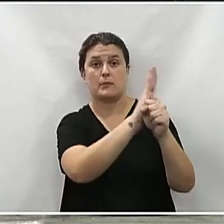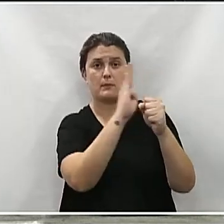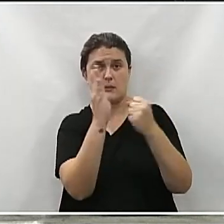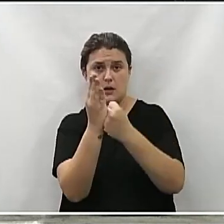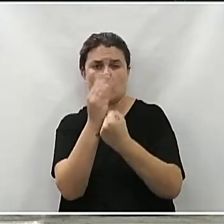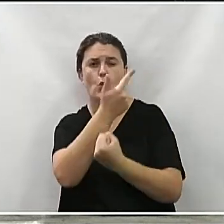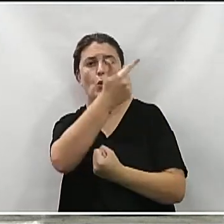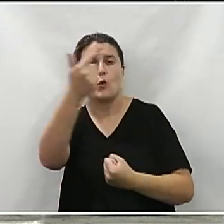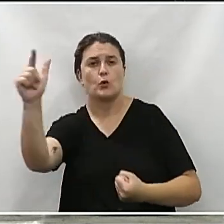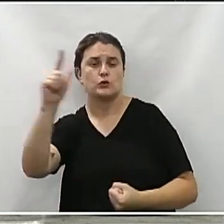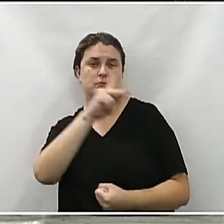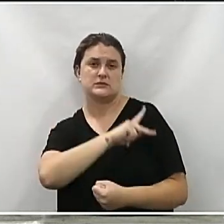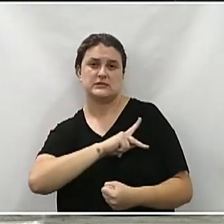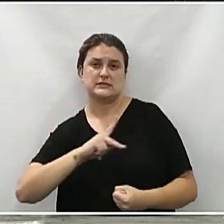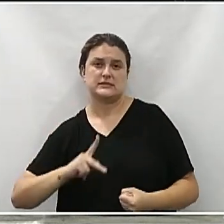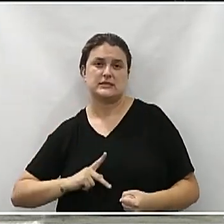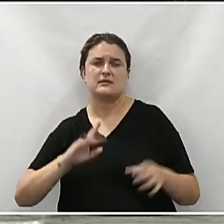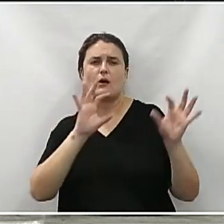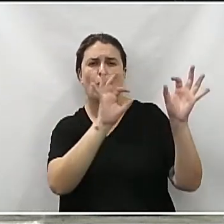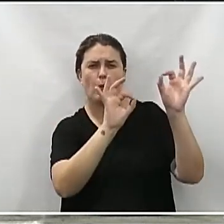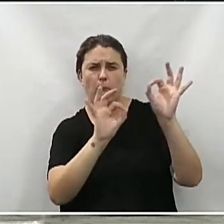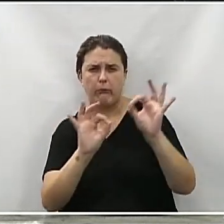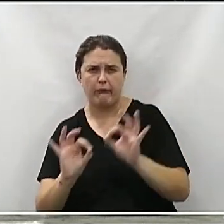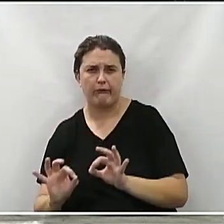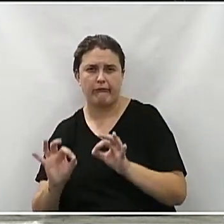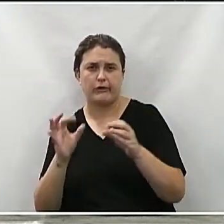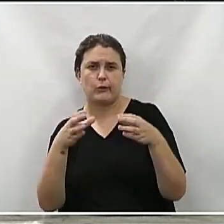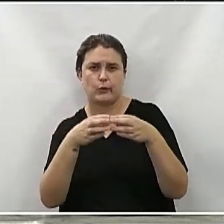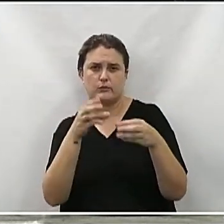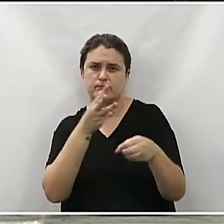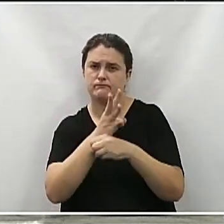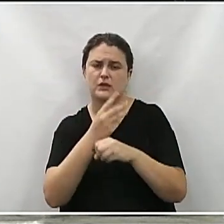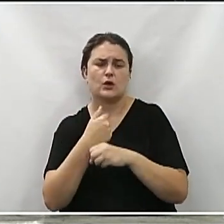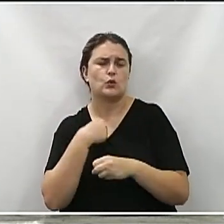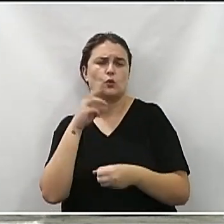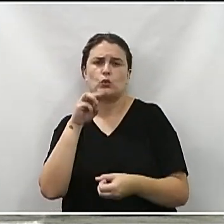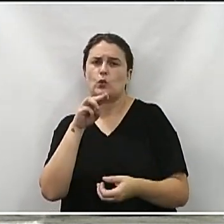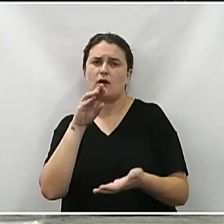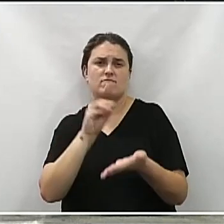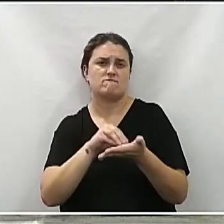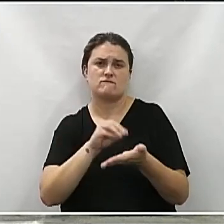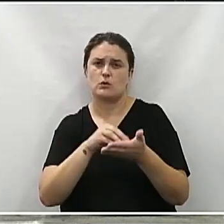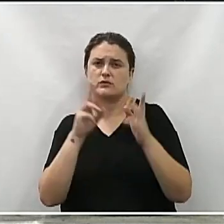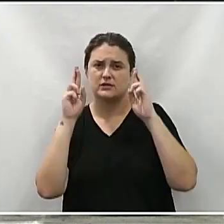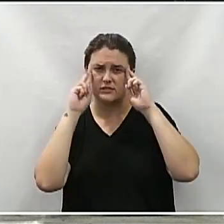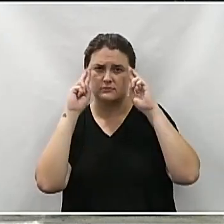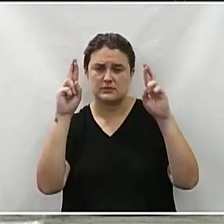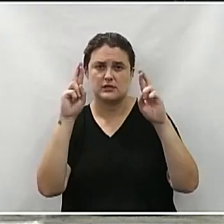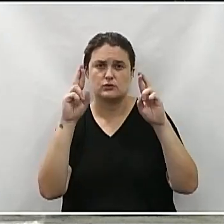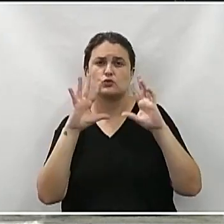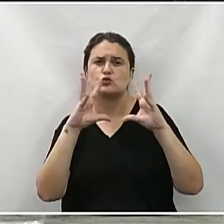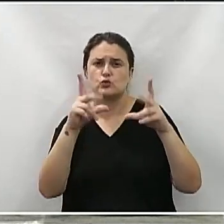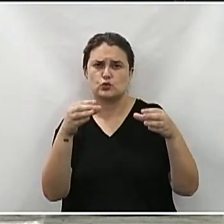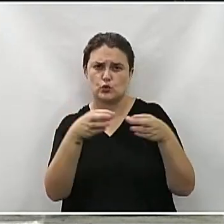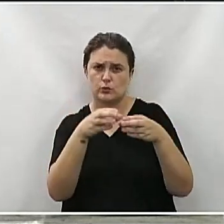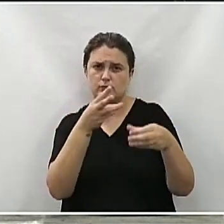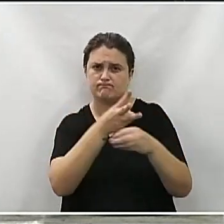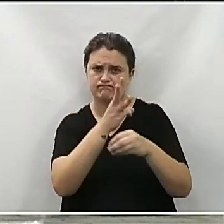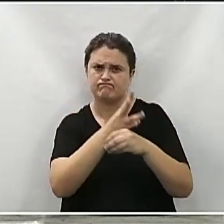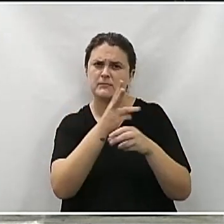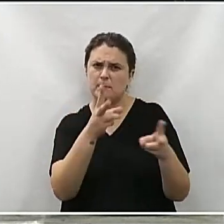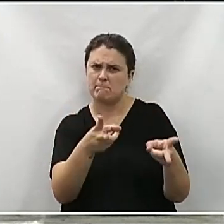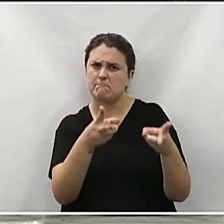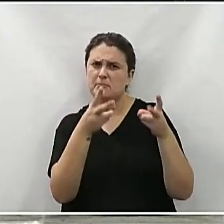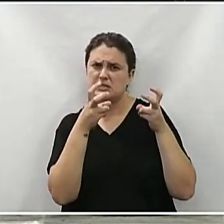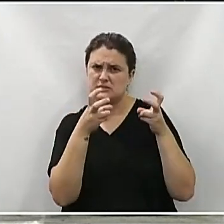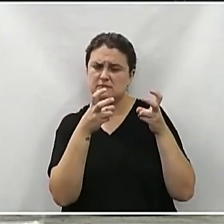para os outros presidentes que acompanham isso nunca faltei com respeito todos que estão lá no grupo percebem